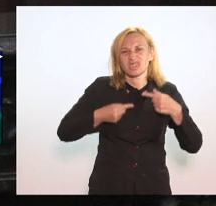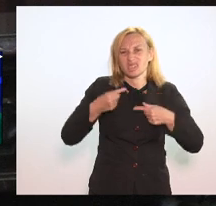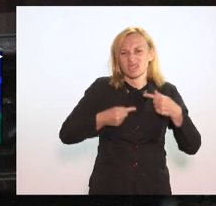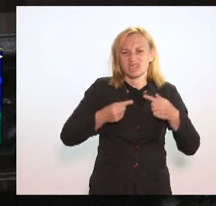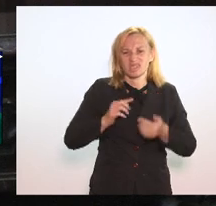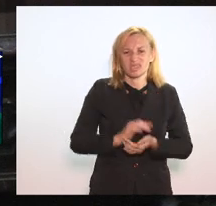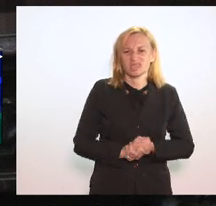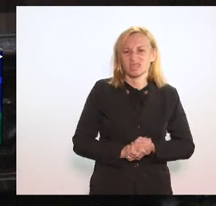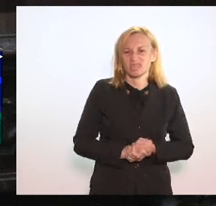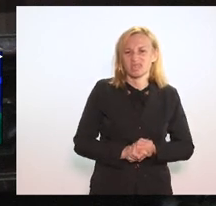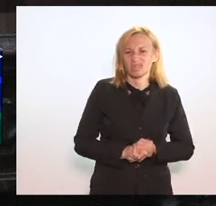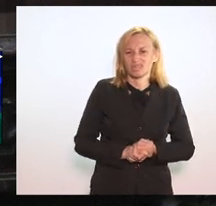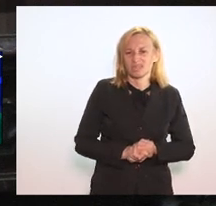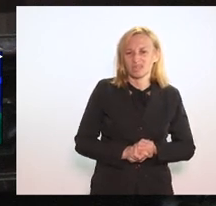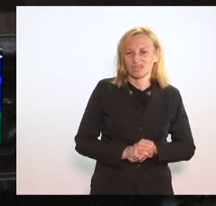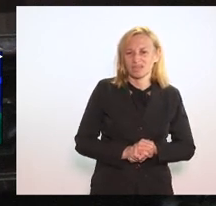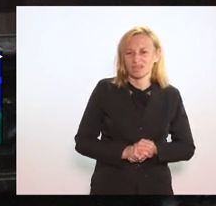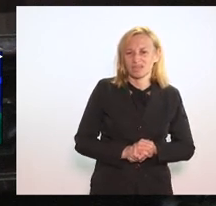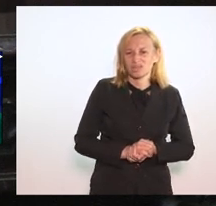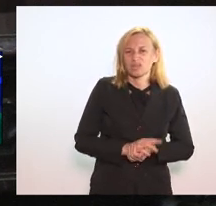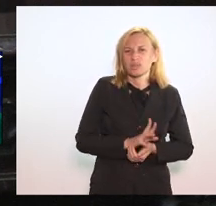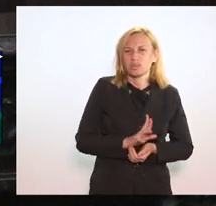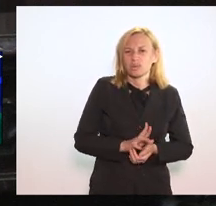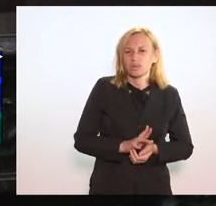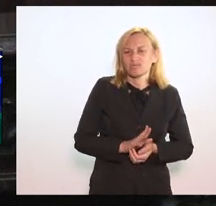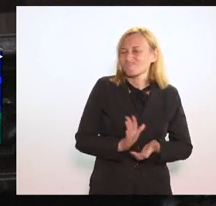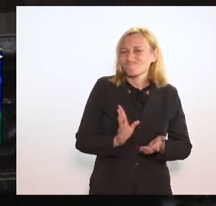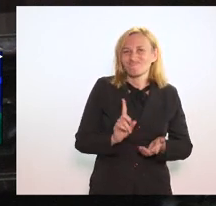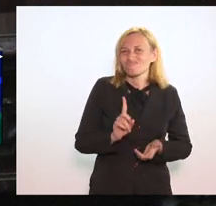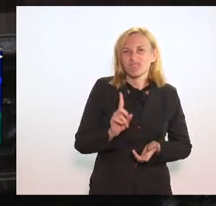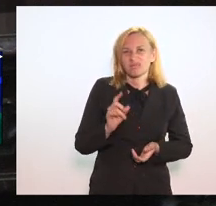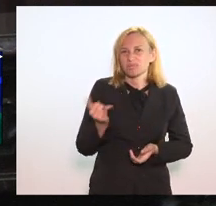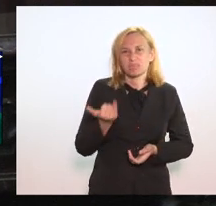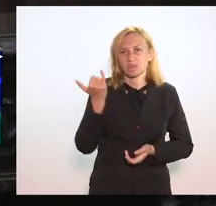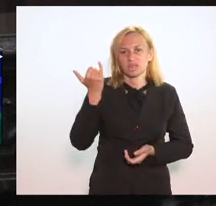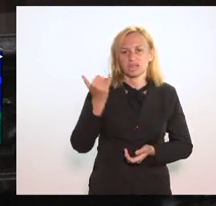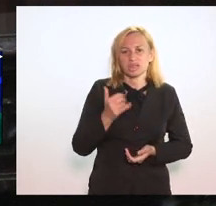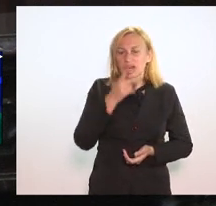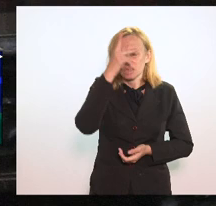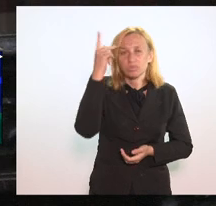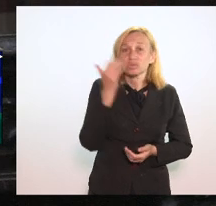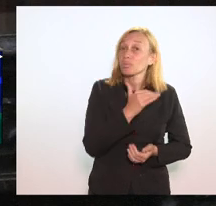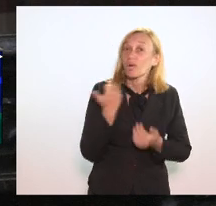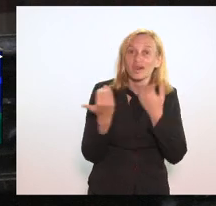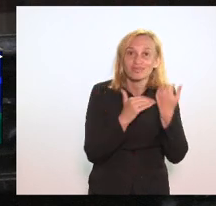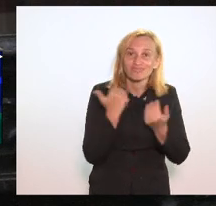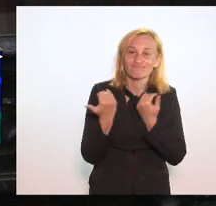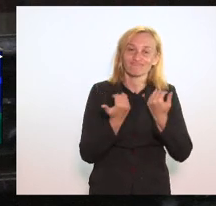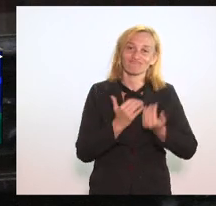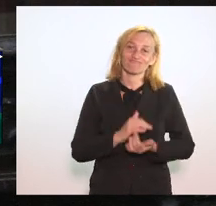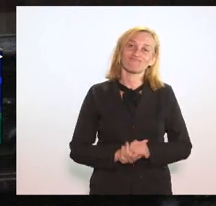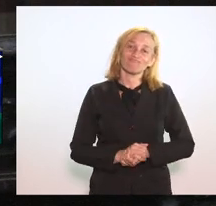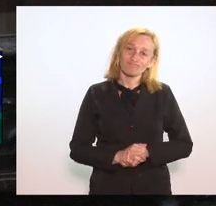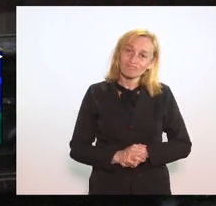e as armas de guerra não nos importam agora e as pessoas estão morrendo